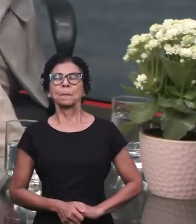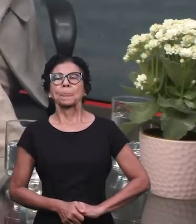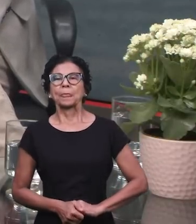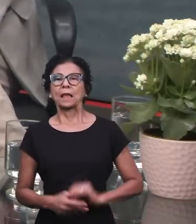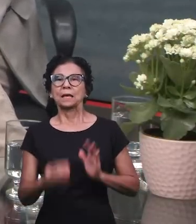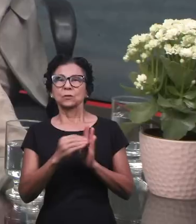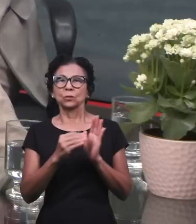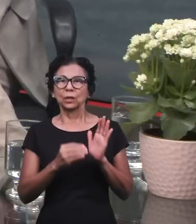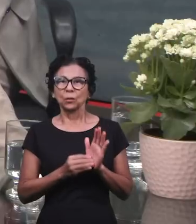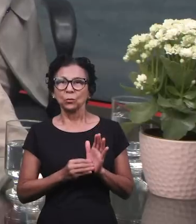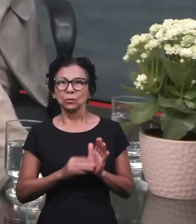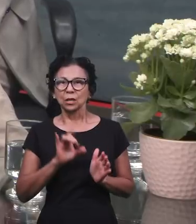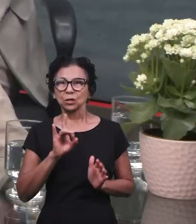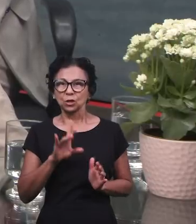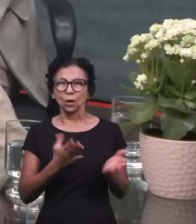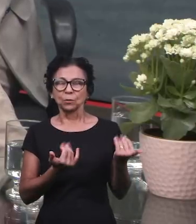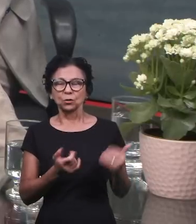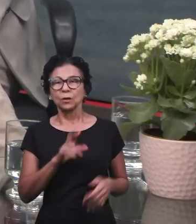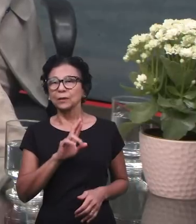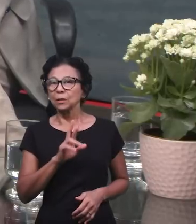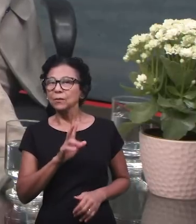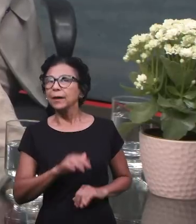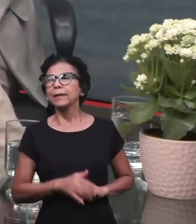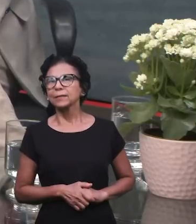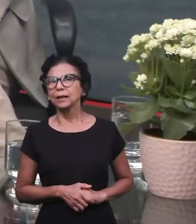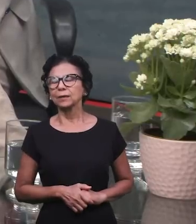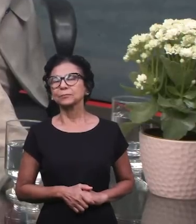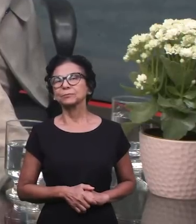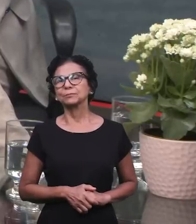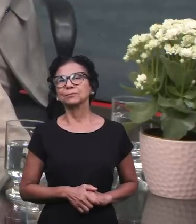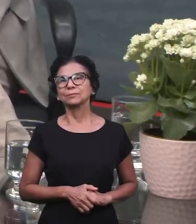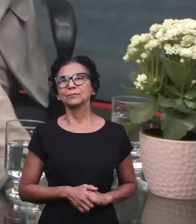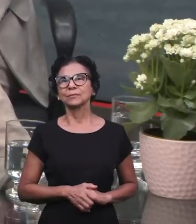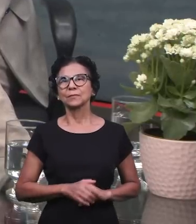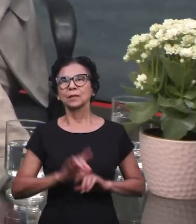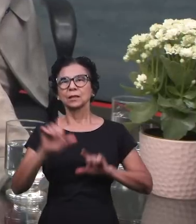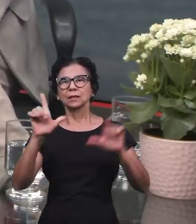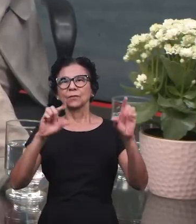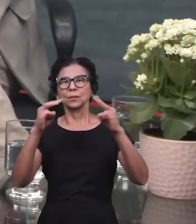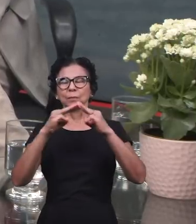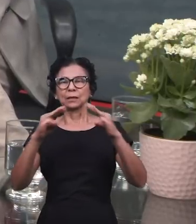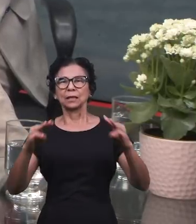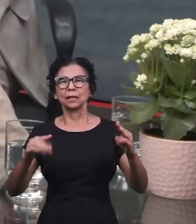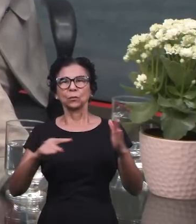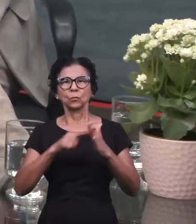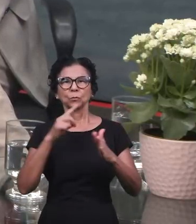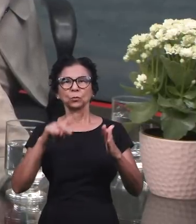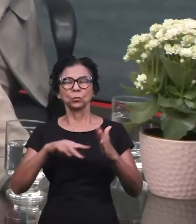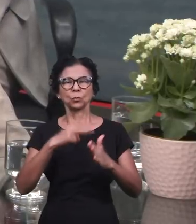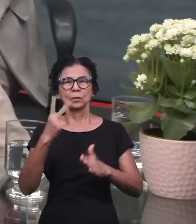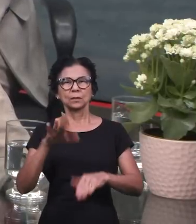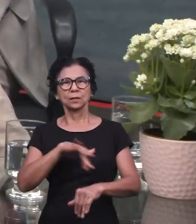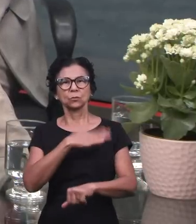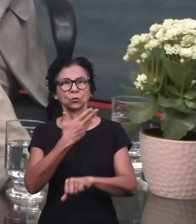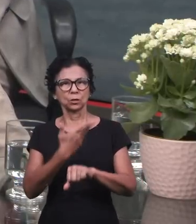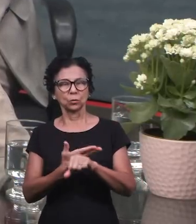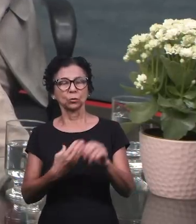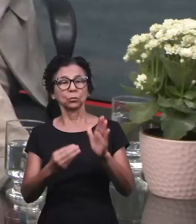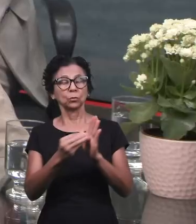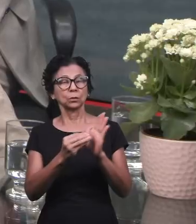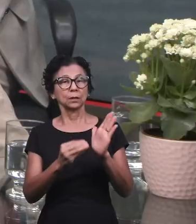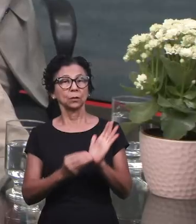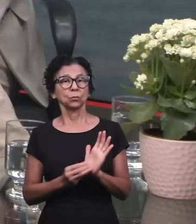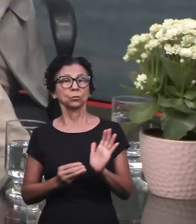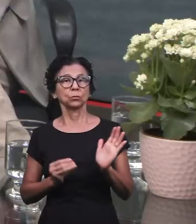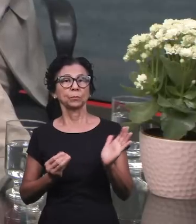tá? Por exemplo, você que assiste a TV Manaim, todos os dias nós temos 2 vezes por dia conteúdos voltados para os jovens que você